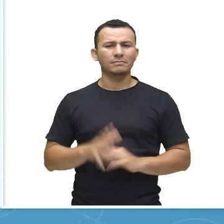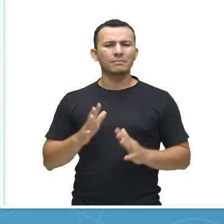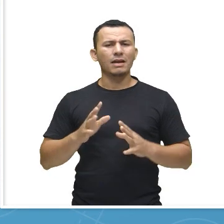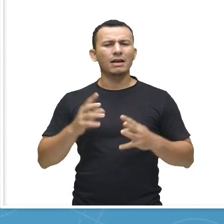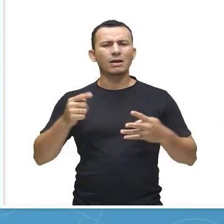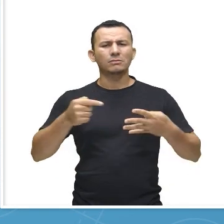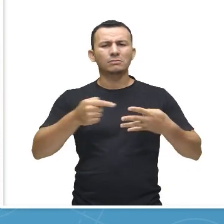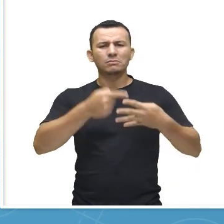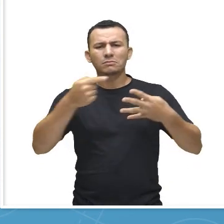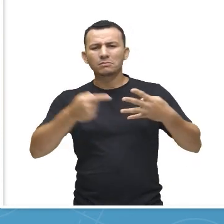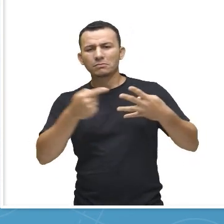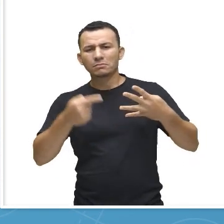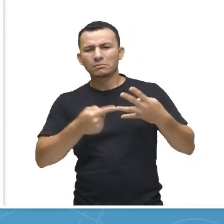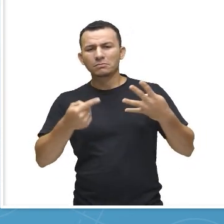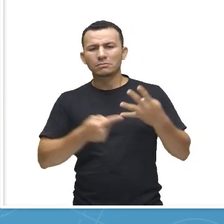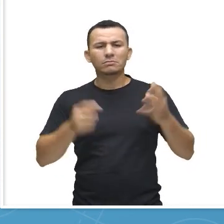alternativa